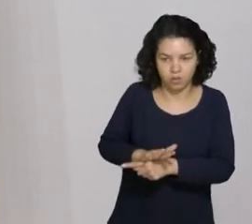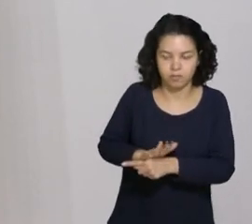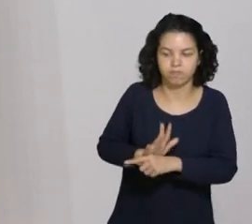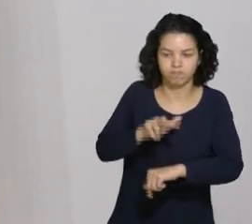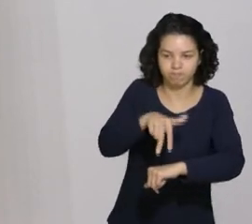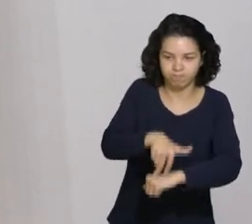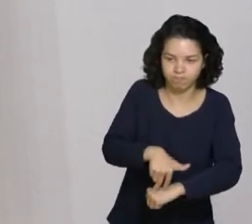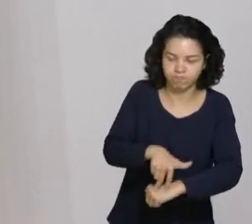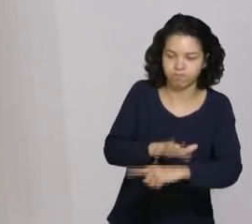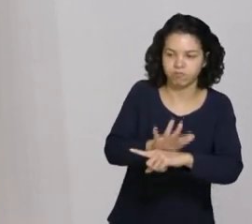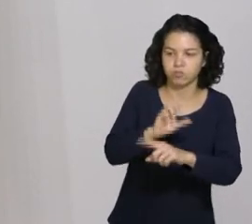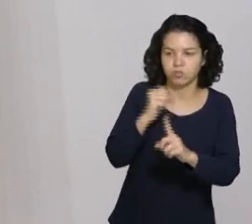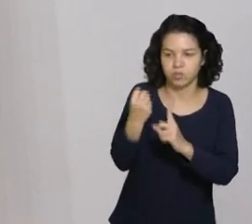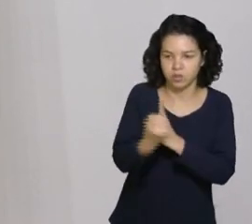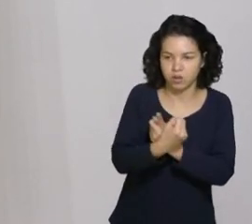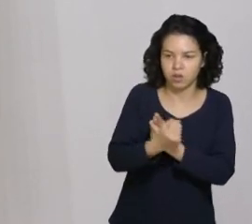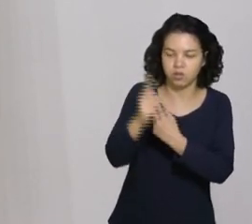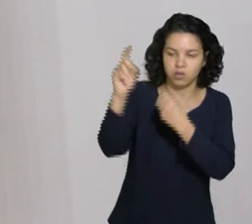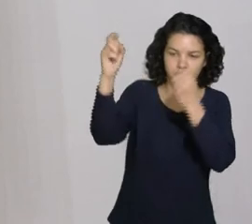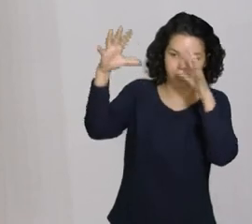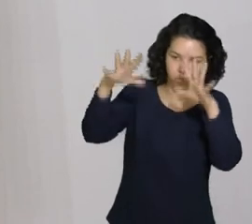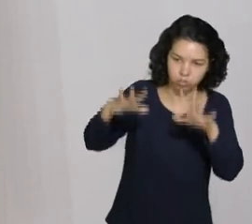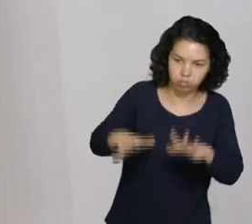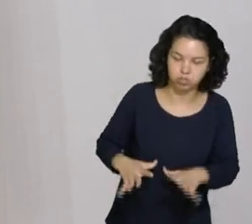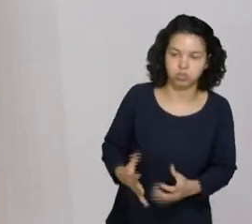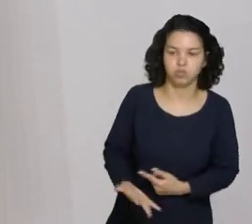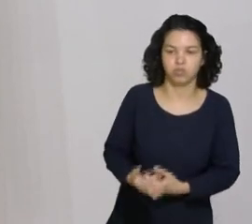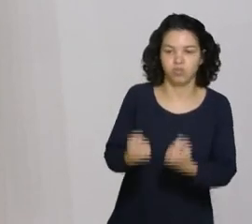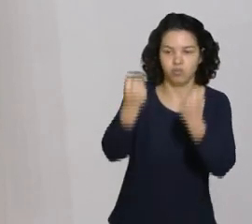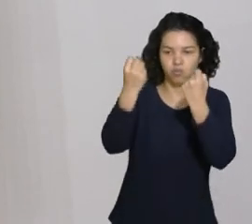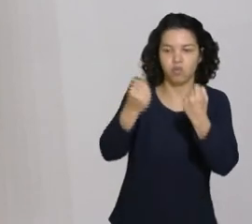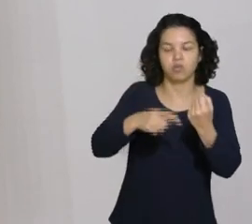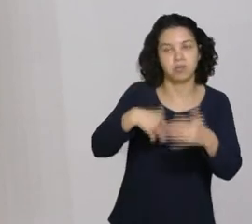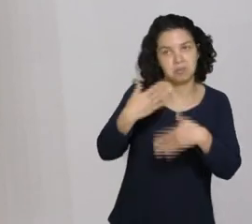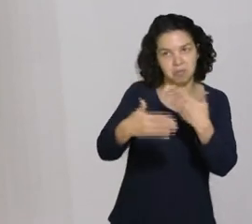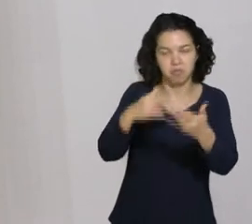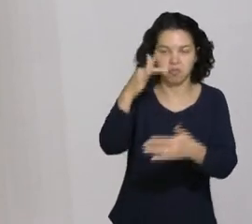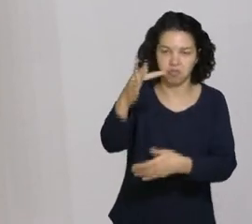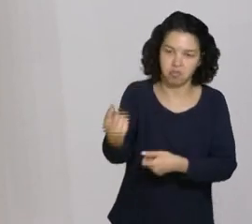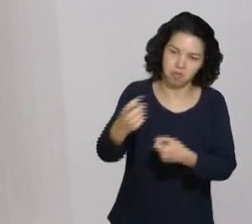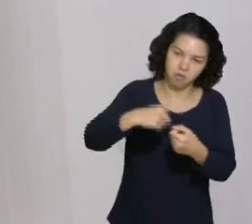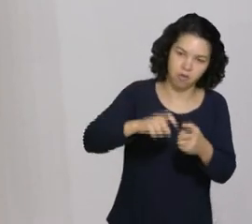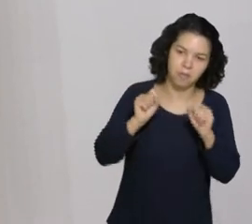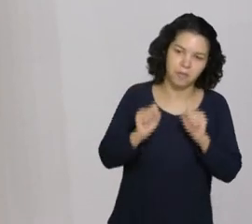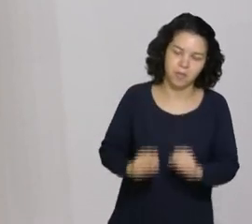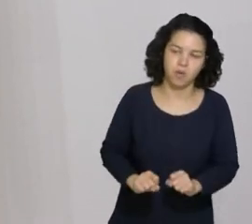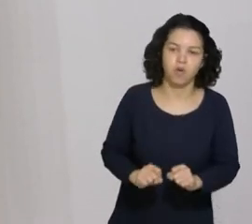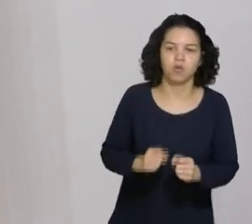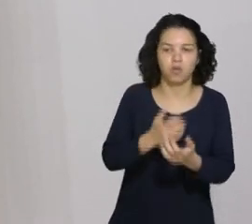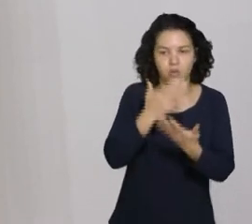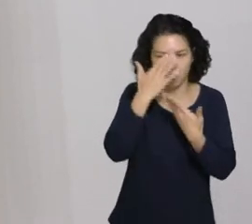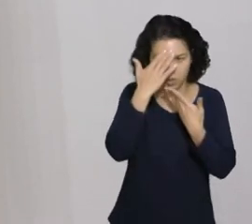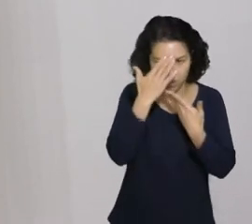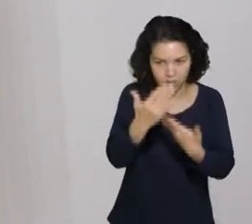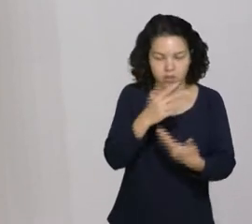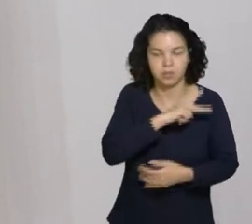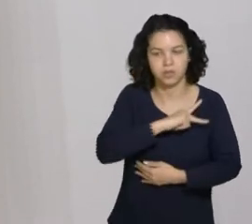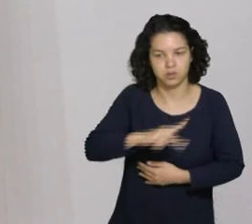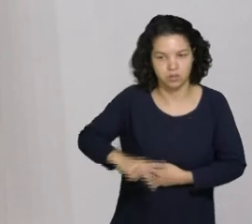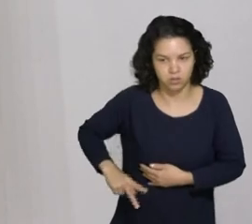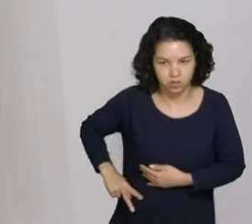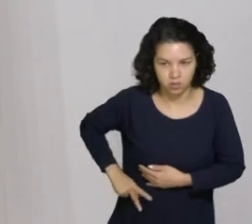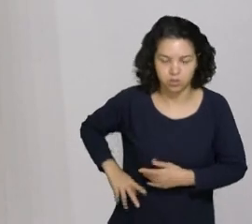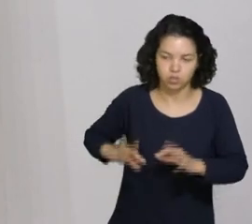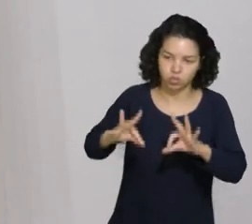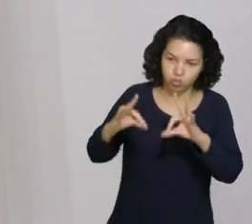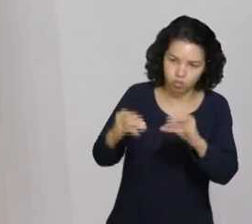à sociedade que Deus nos ilumine da força que sabe um dia a gente volta também muito obrigado Presidente por tudo o